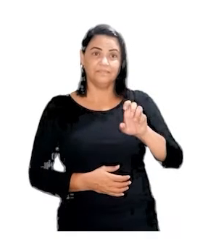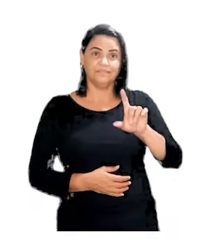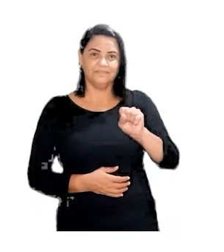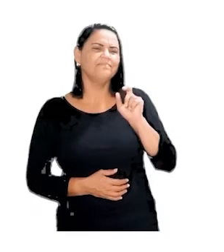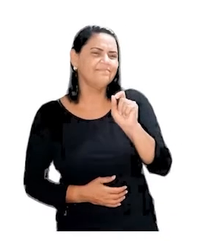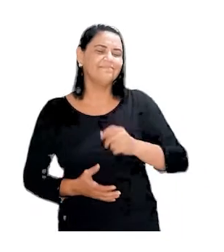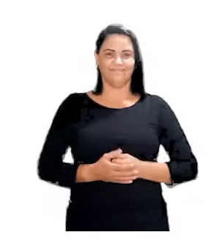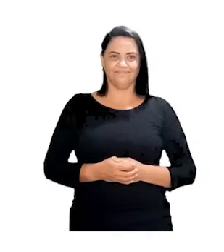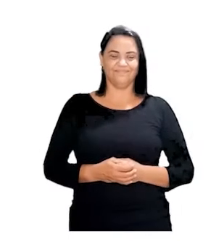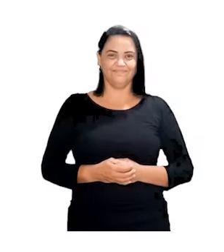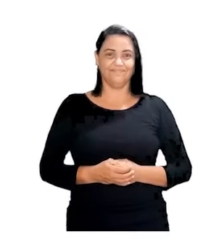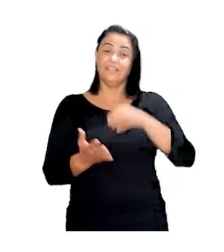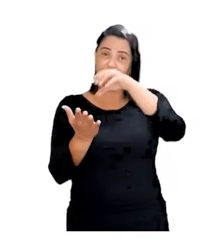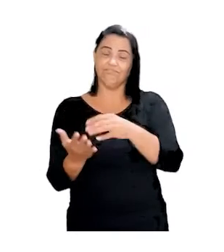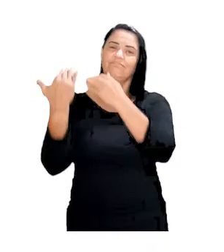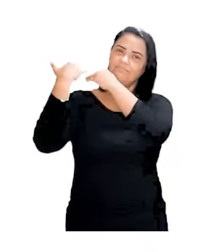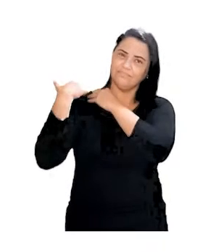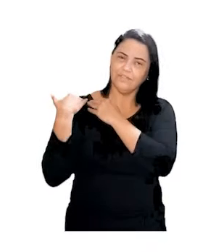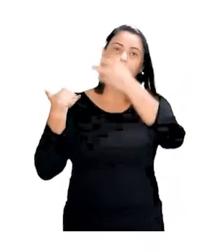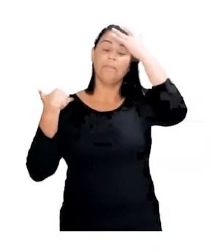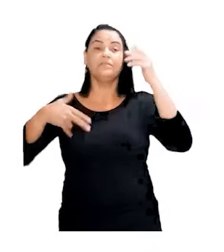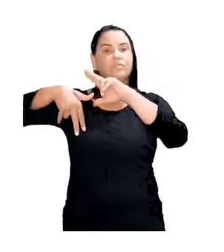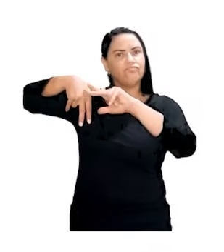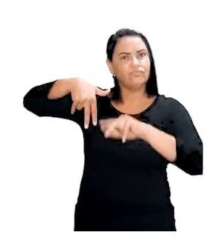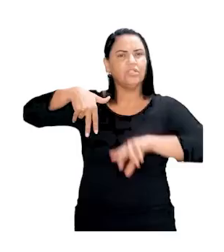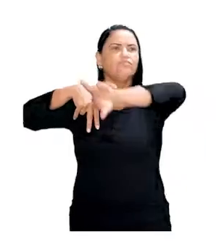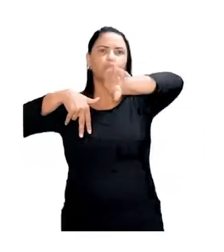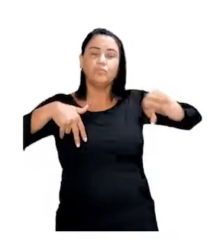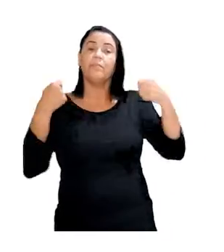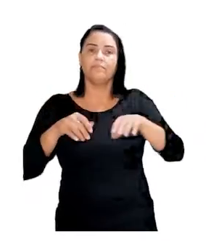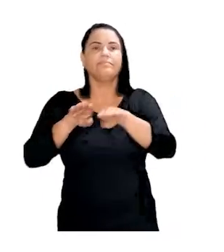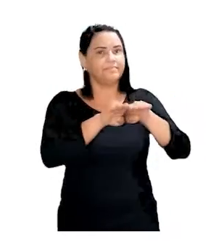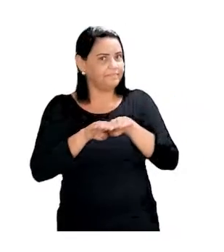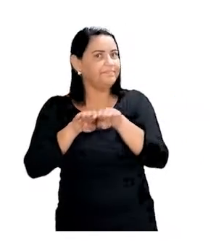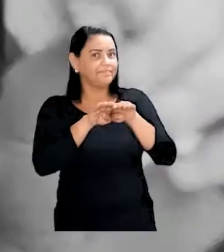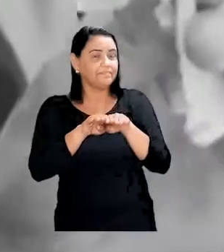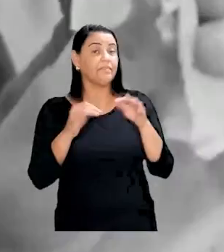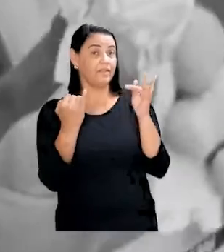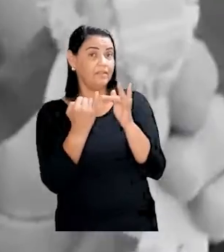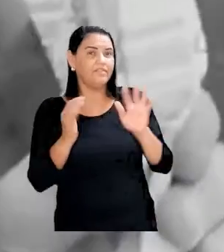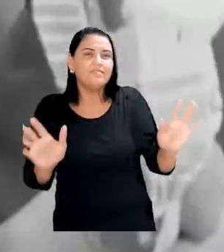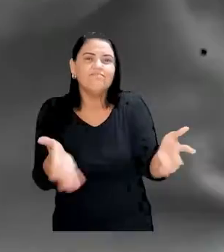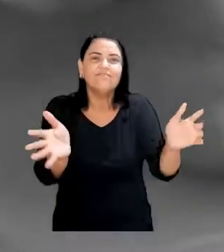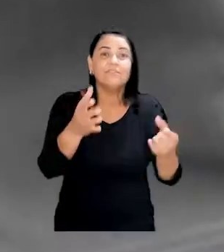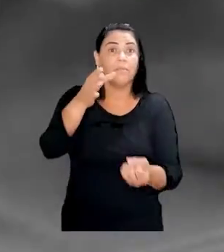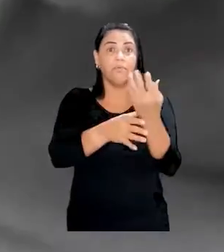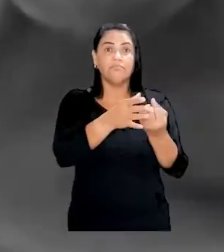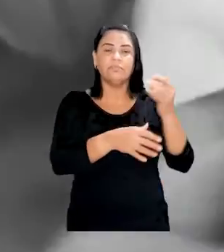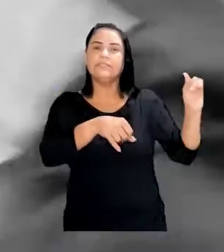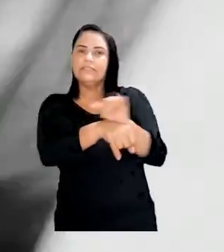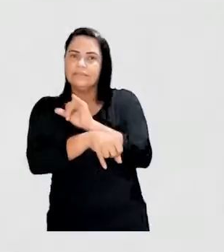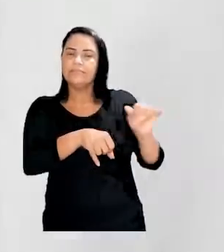Você sabe o que é o NIGEDES? O NIGEDES é o Núcleo de Igualdade de Gênero e Diversidade Sexual do IFES. Ele deve estimular e